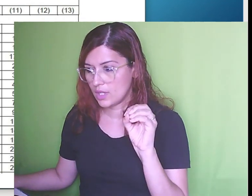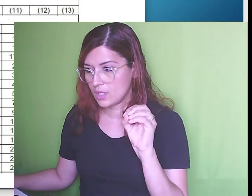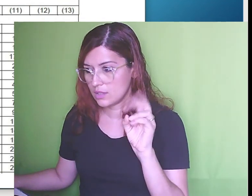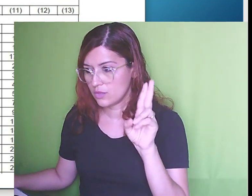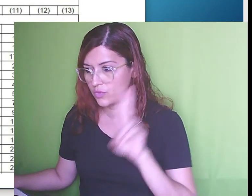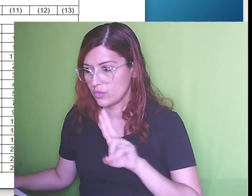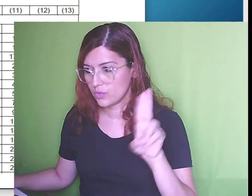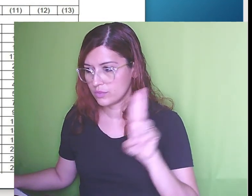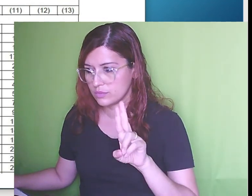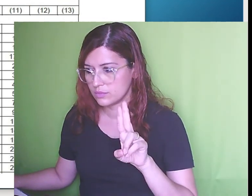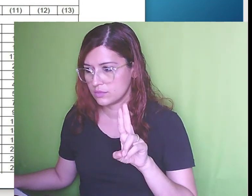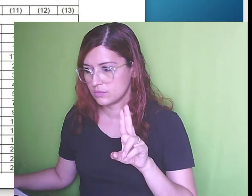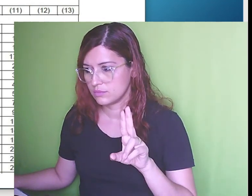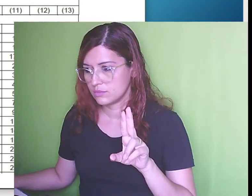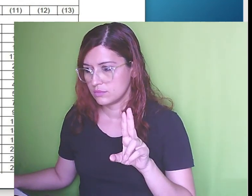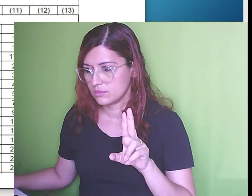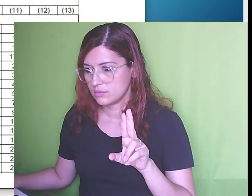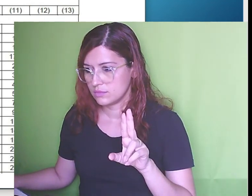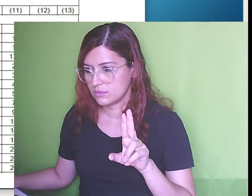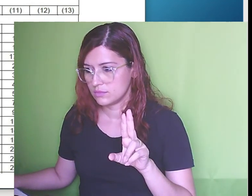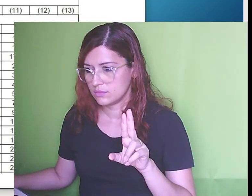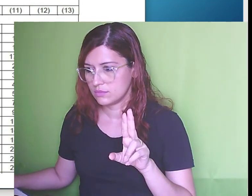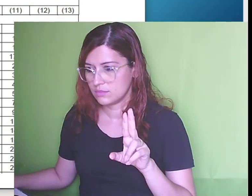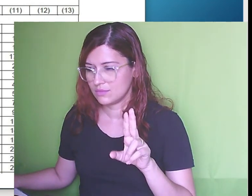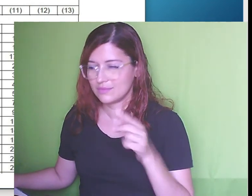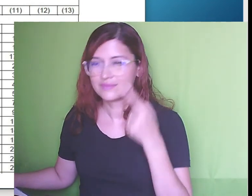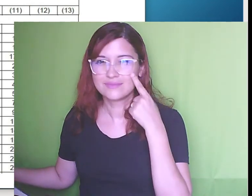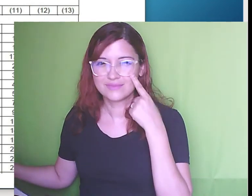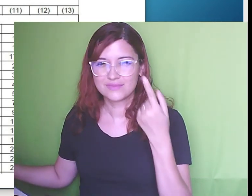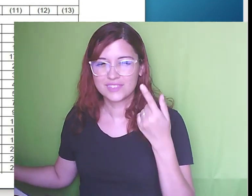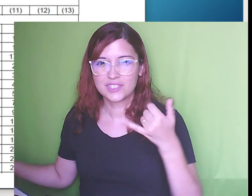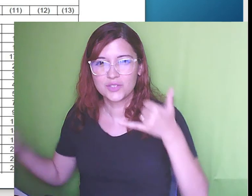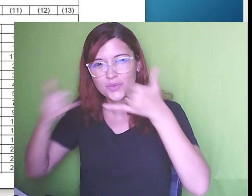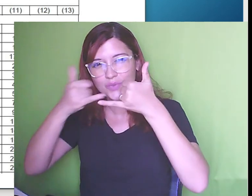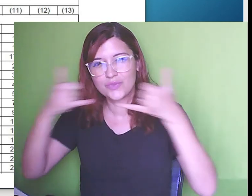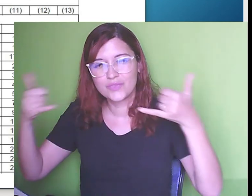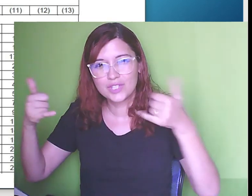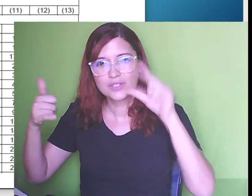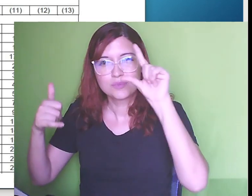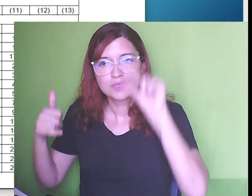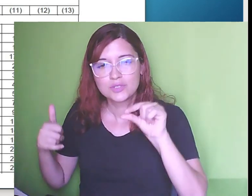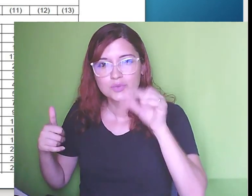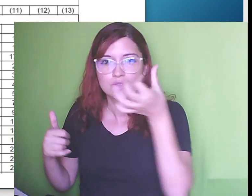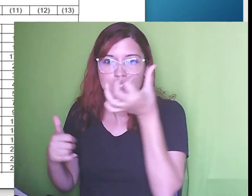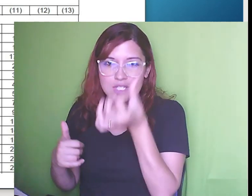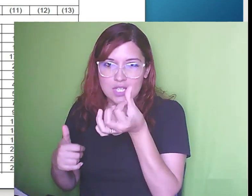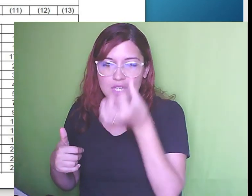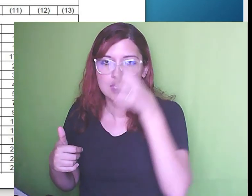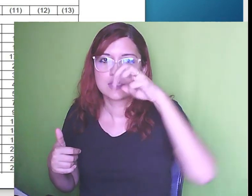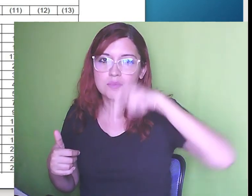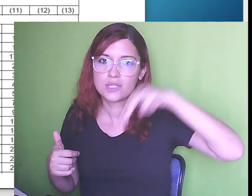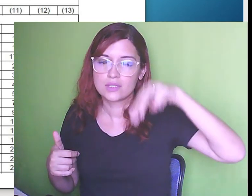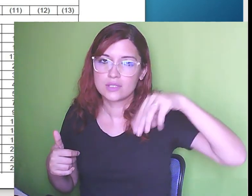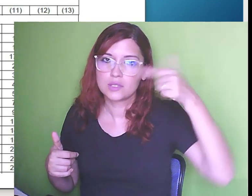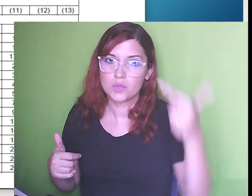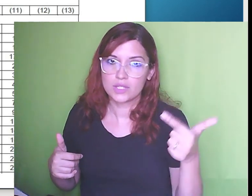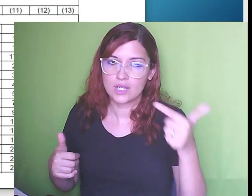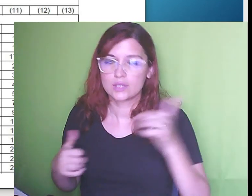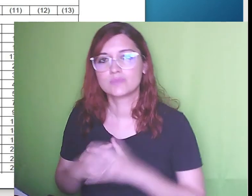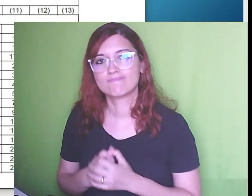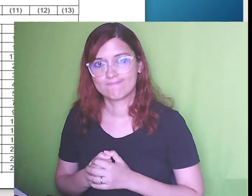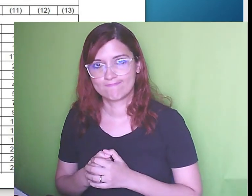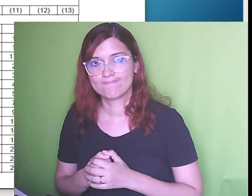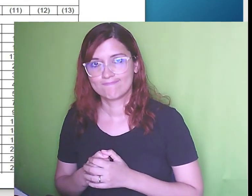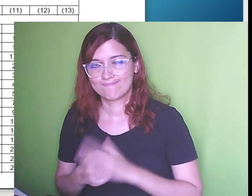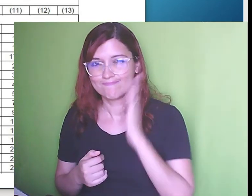E eu vou encontrar um outro valor para a seção do condutor, que agora foi 6 milímetros